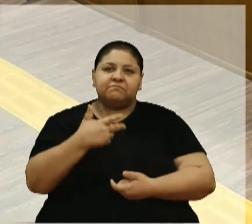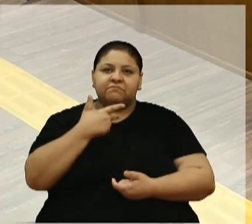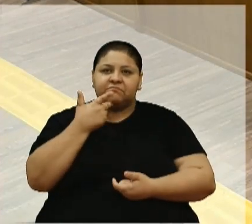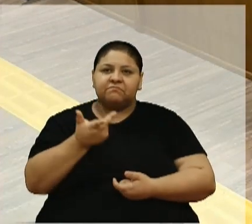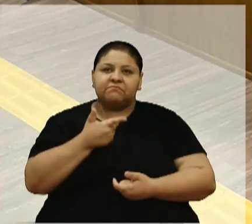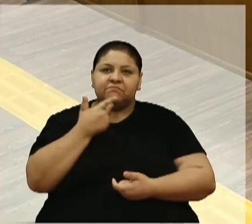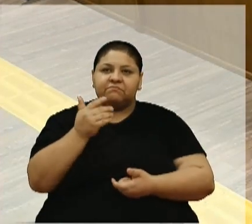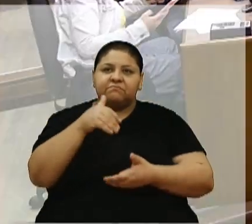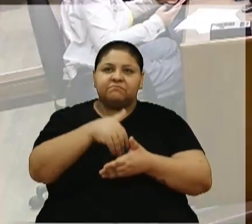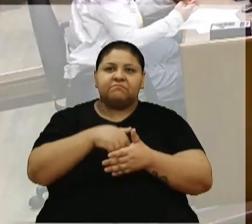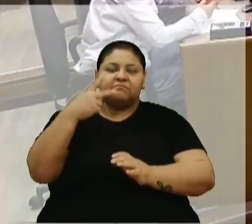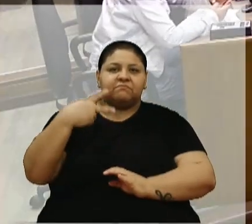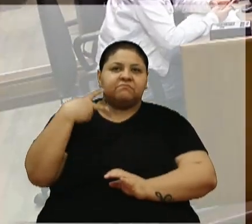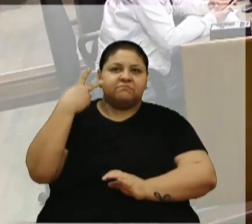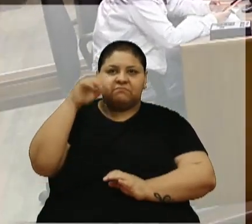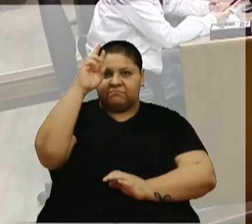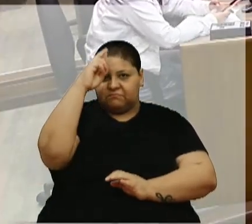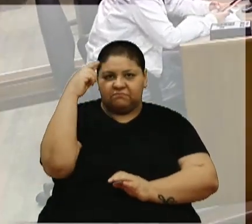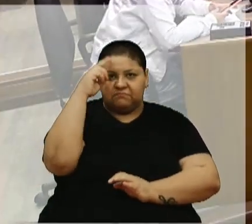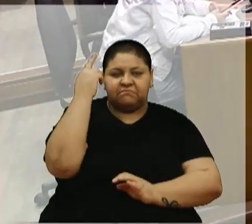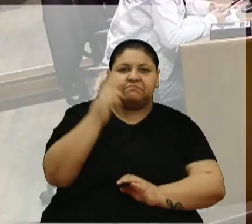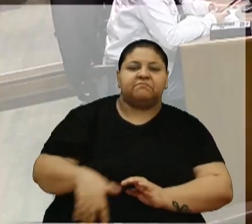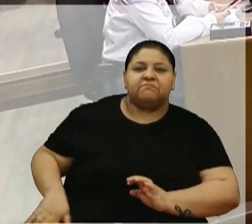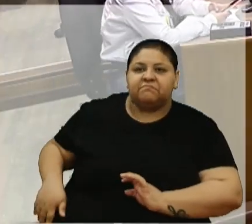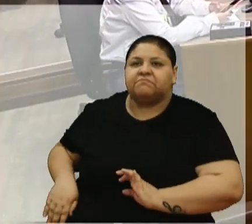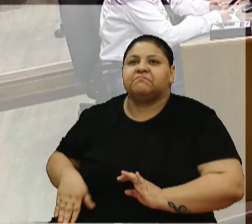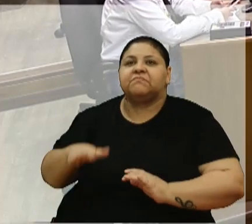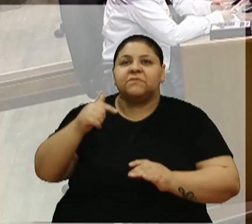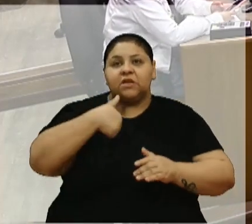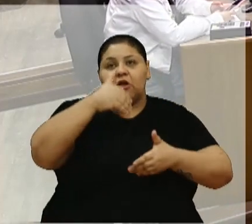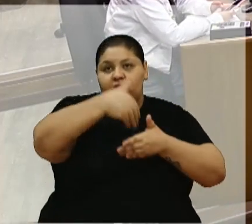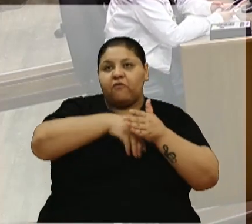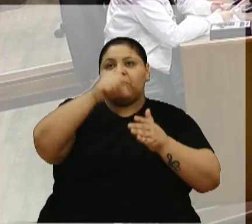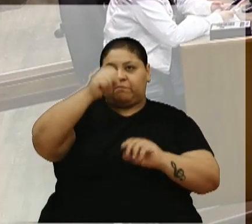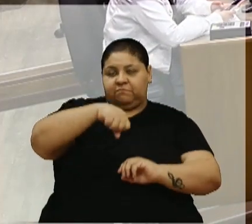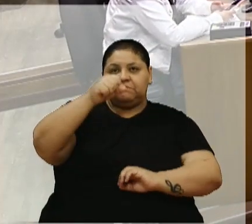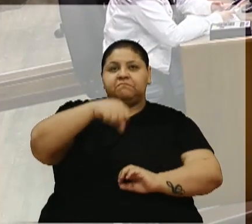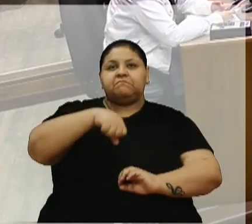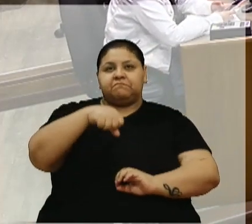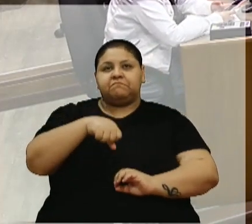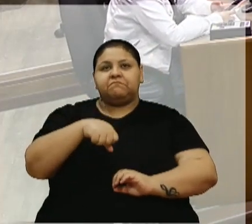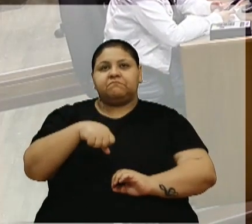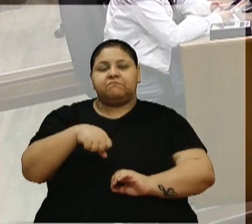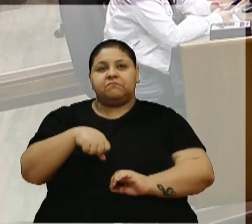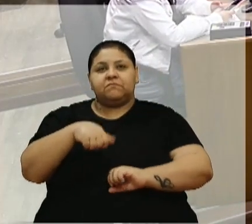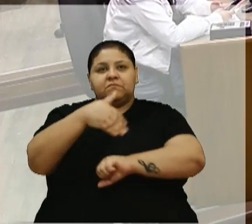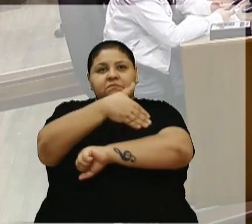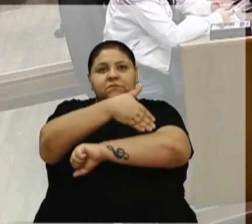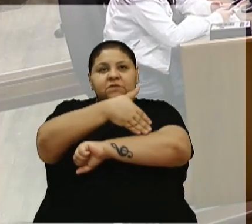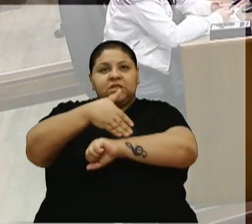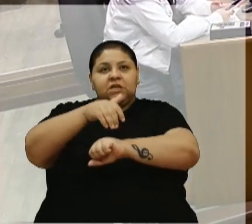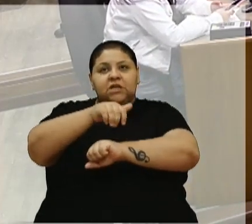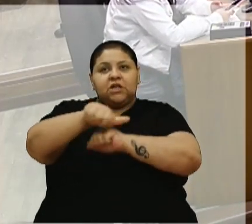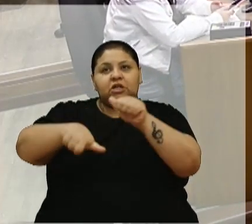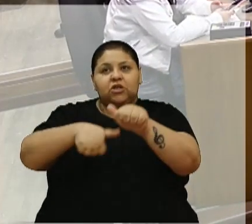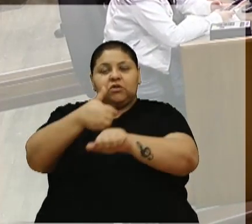Para declarar o voto, vereador Rafael Bueno. Bom, eu votarei favorável à denominação da Ema